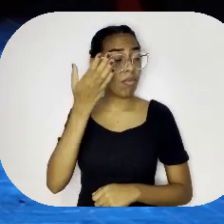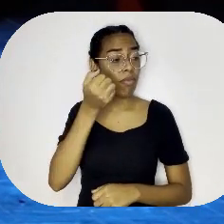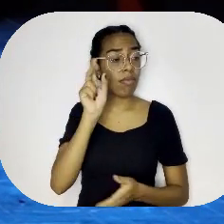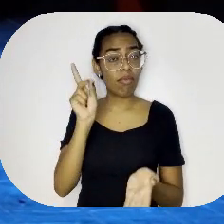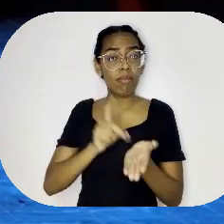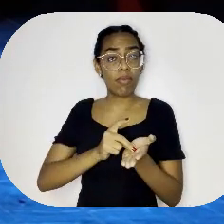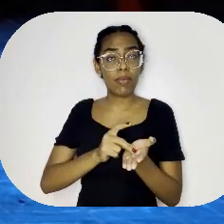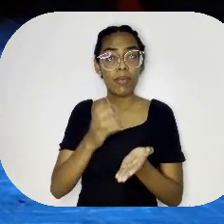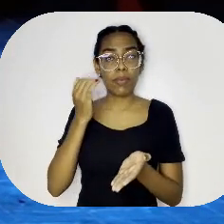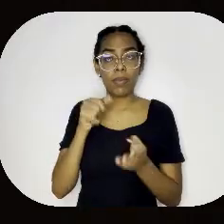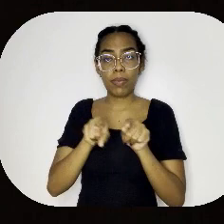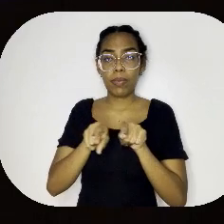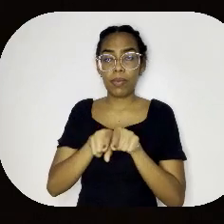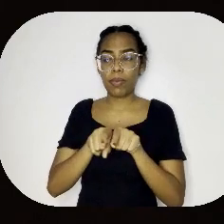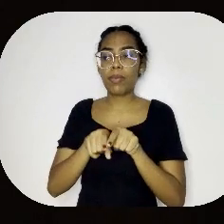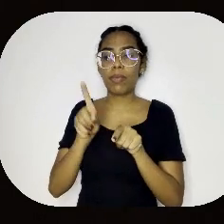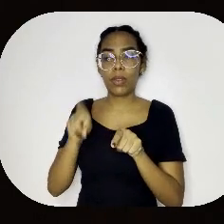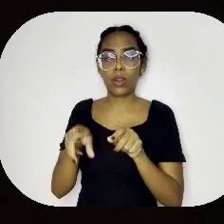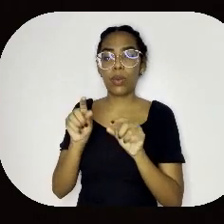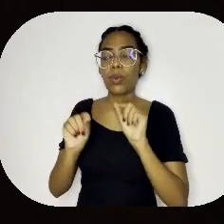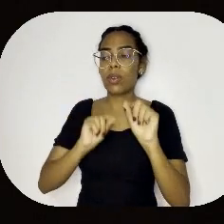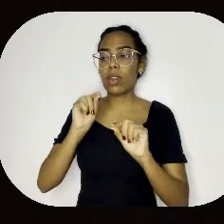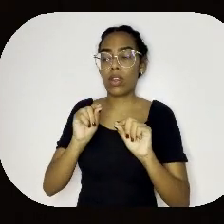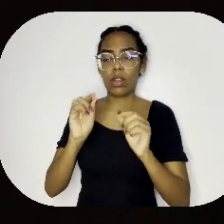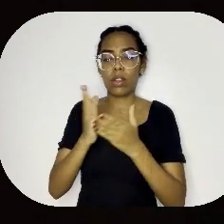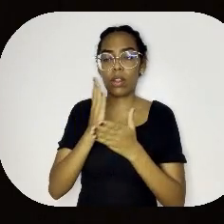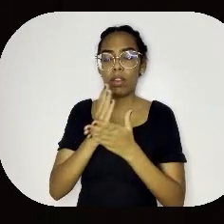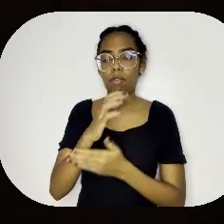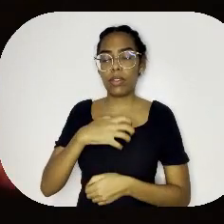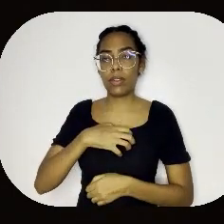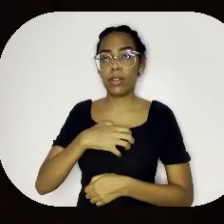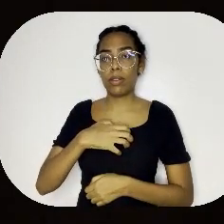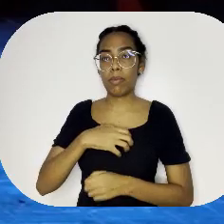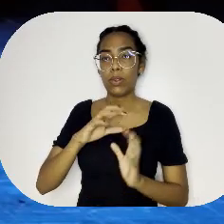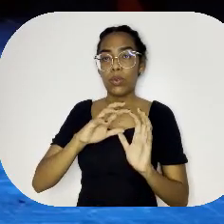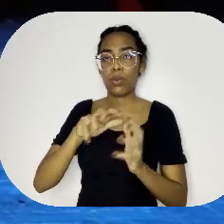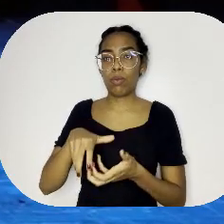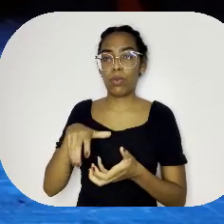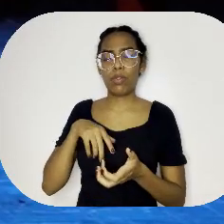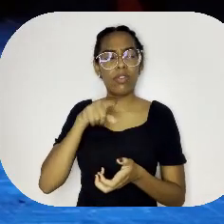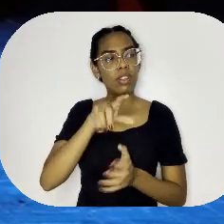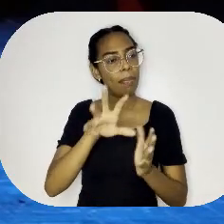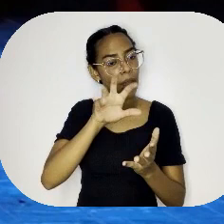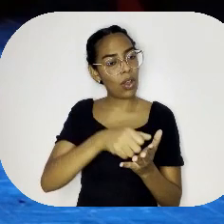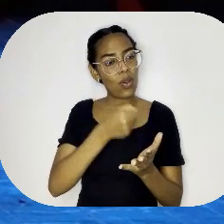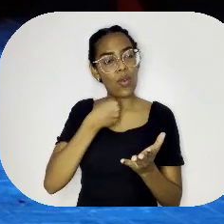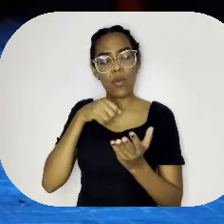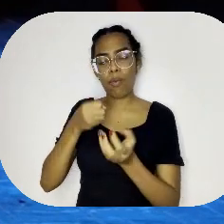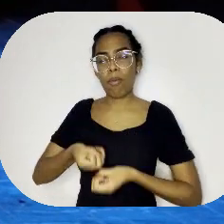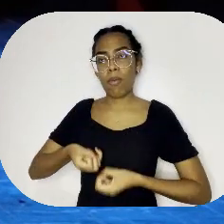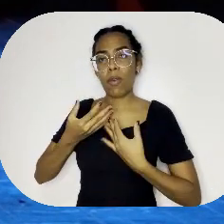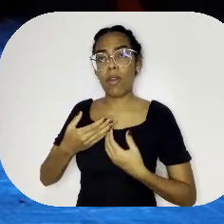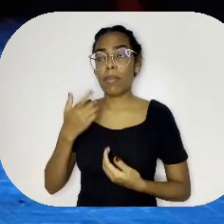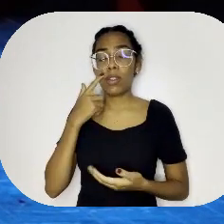tá? E que está muito bem representada no livro Sentimentos do Mundo, de onde você tirou esse poema, tá bom? E